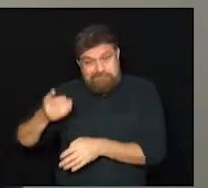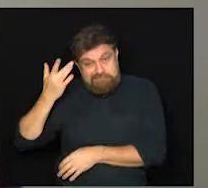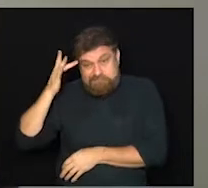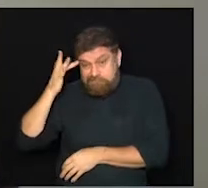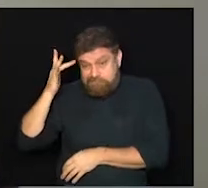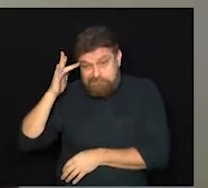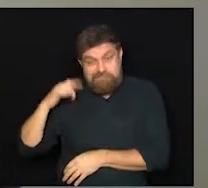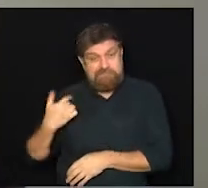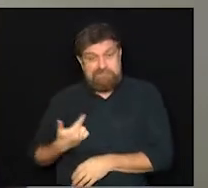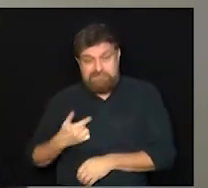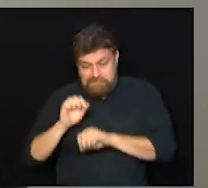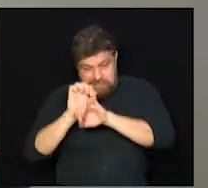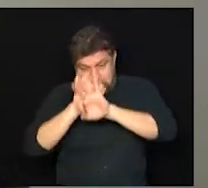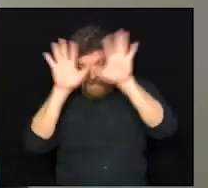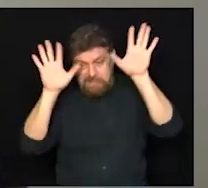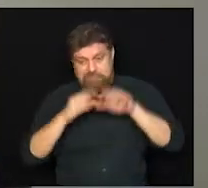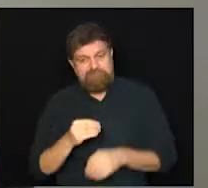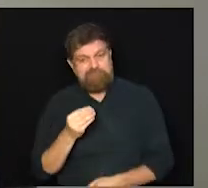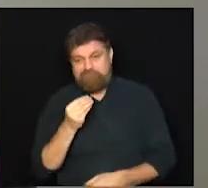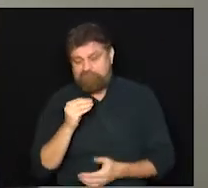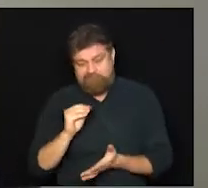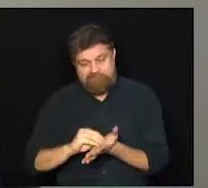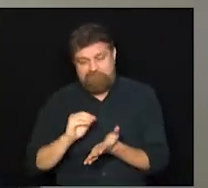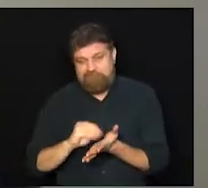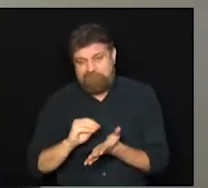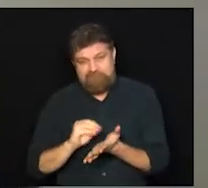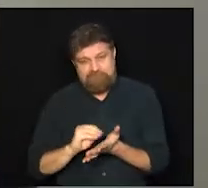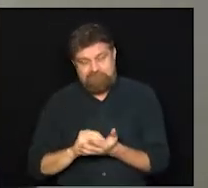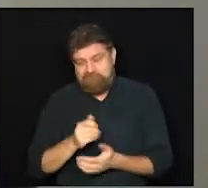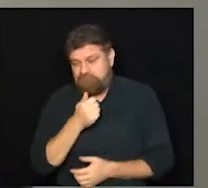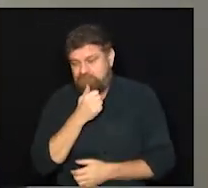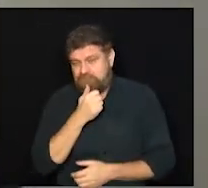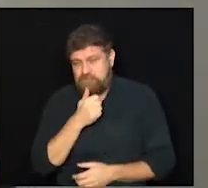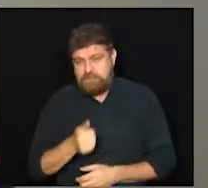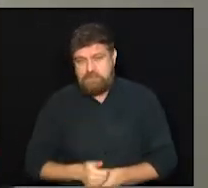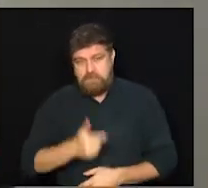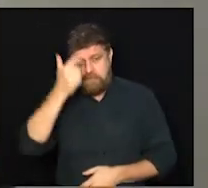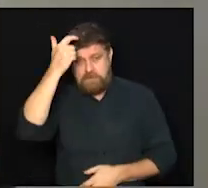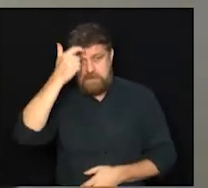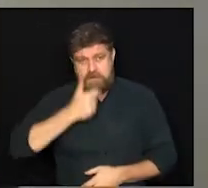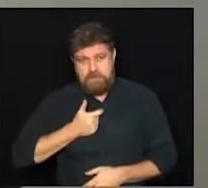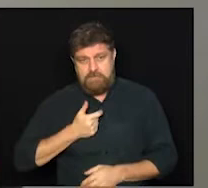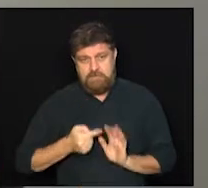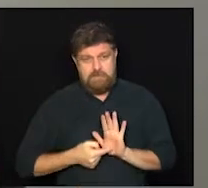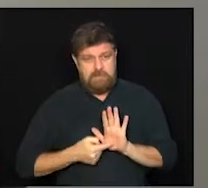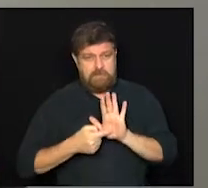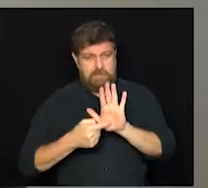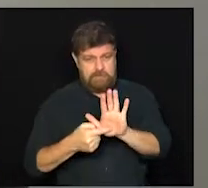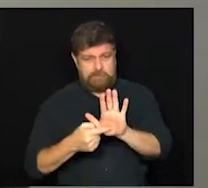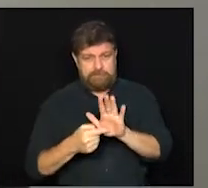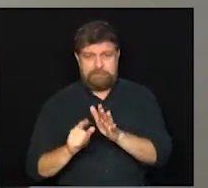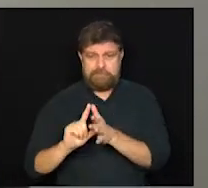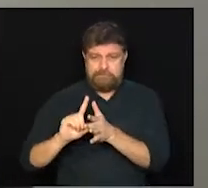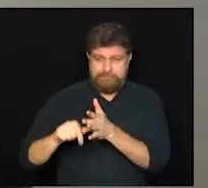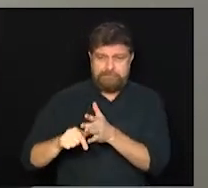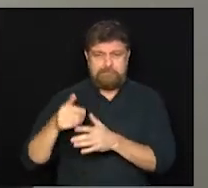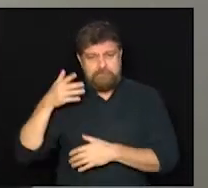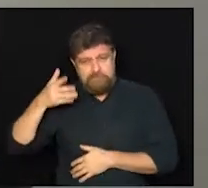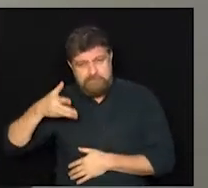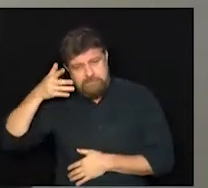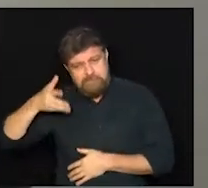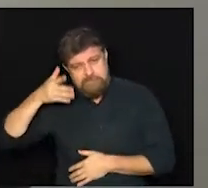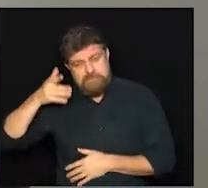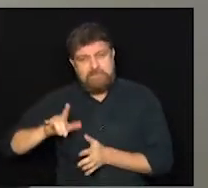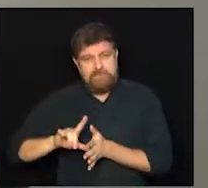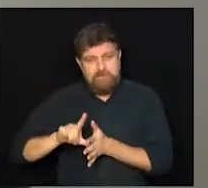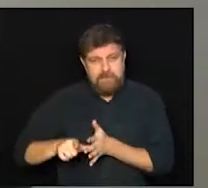coisas não estão tão claras assim, né? Mas, enfim, eu vou fazer uma apresentação inicial e aí depois, então, a gente pode partir